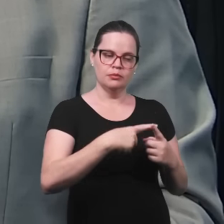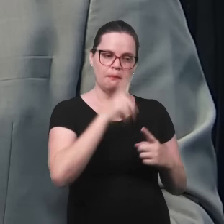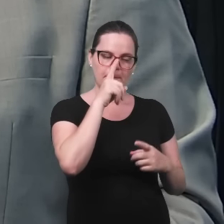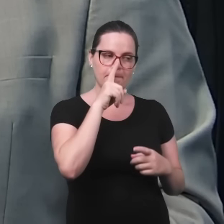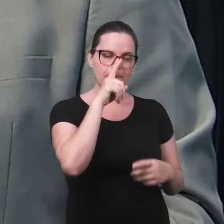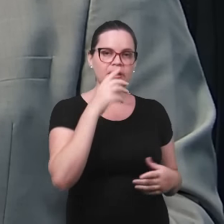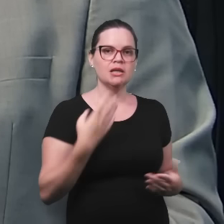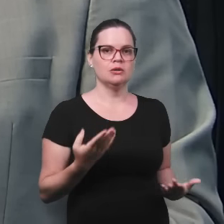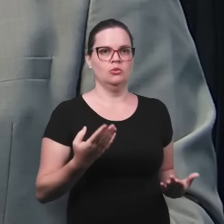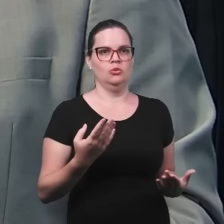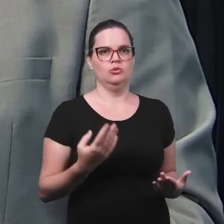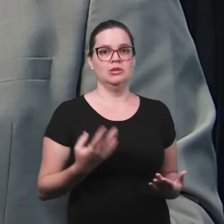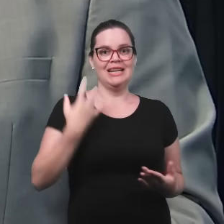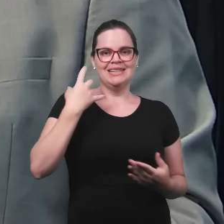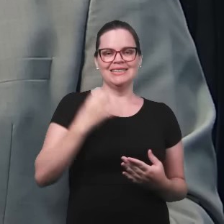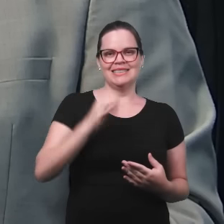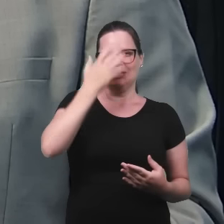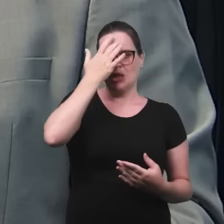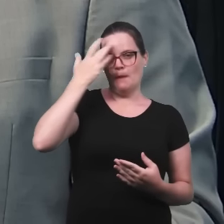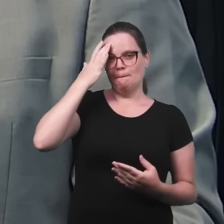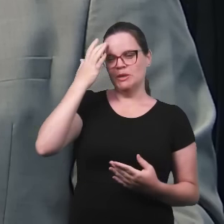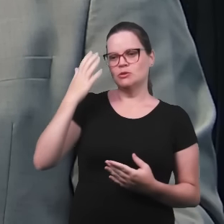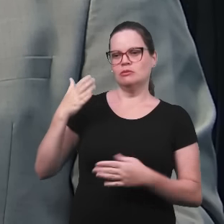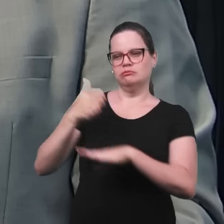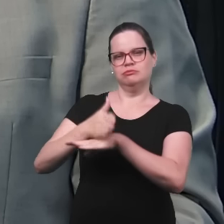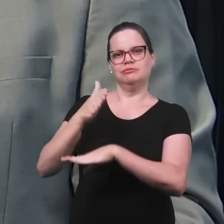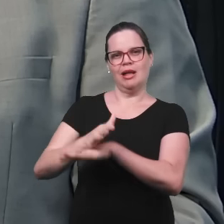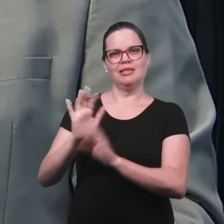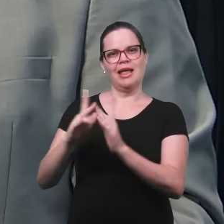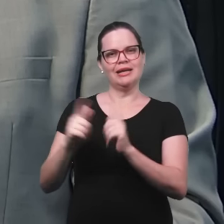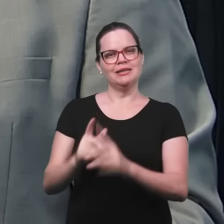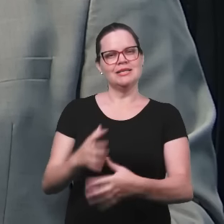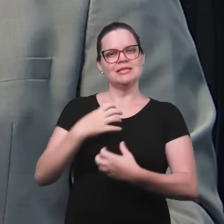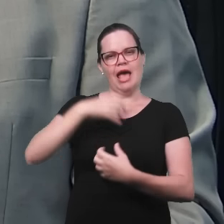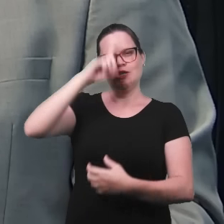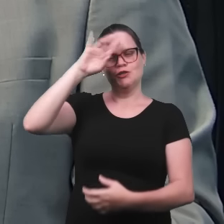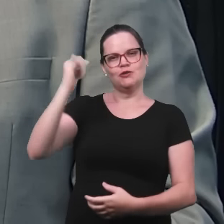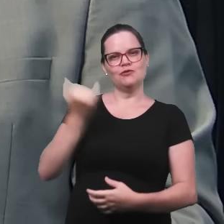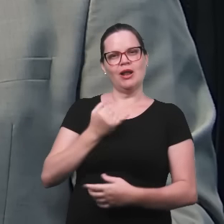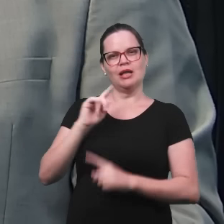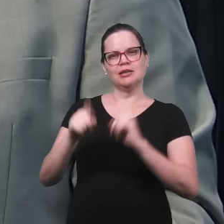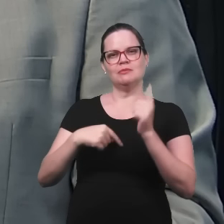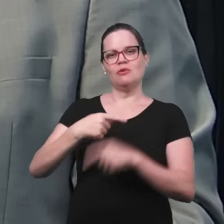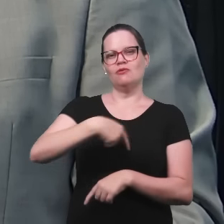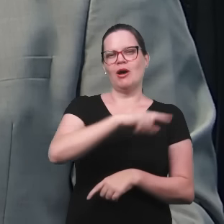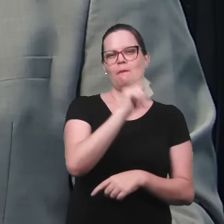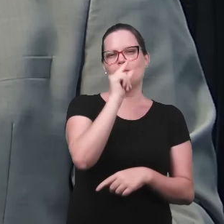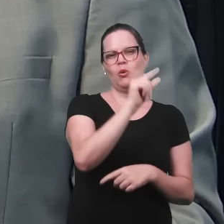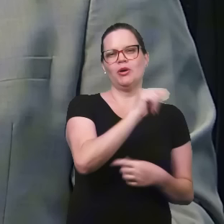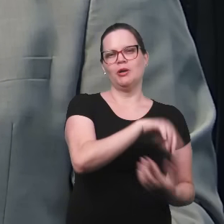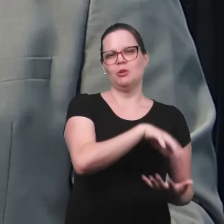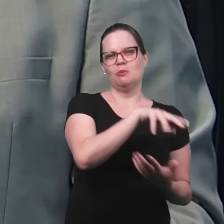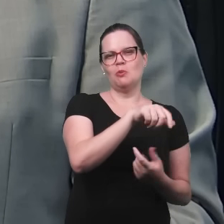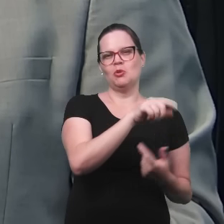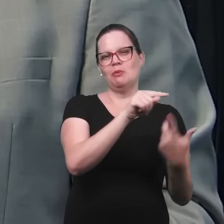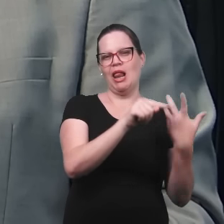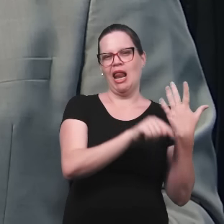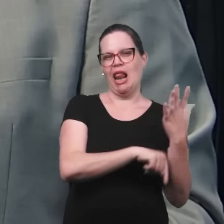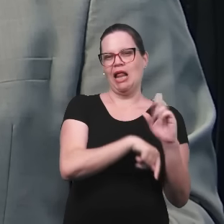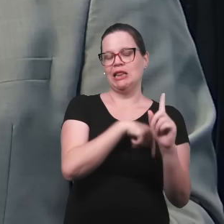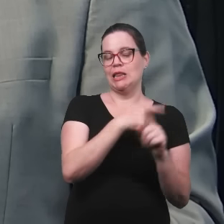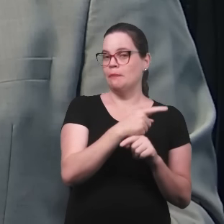perigoso quando a pessoa vem para a igreja, recebe o chamado e quer ir lá se misturar com a família. Por